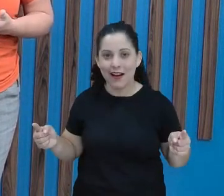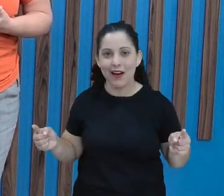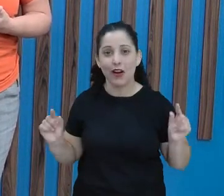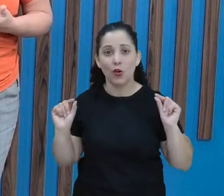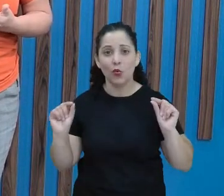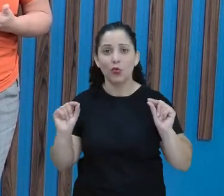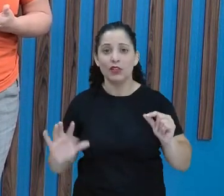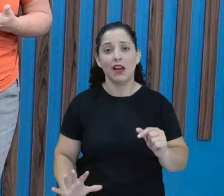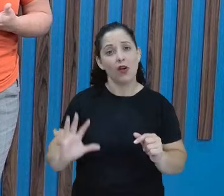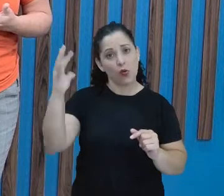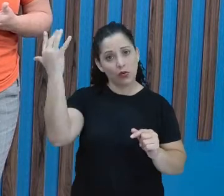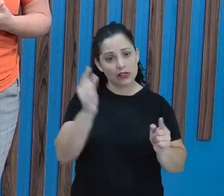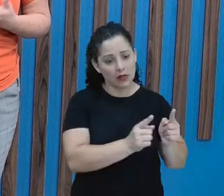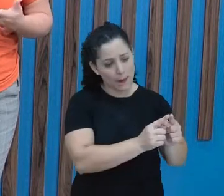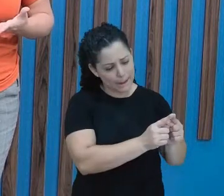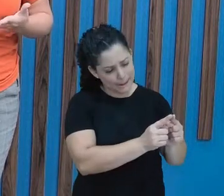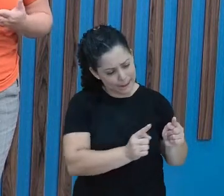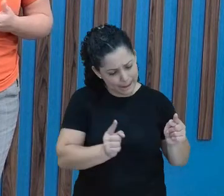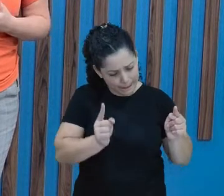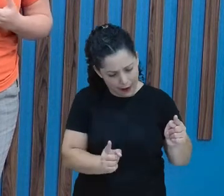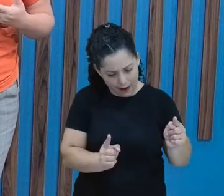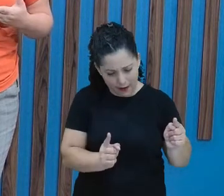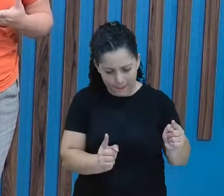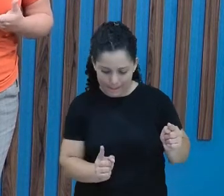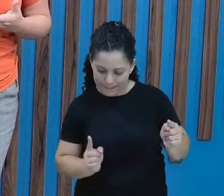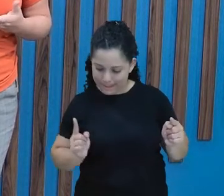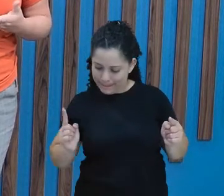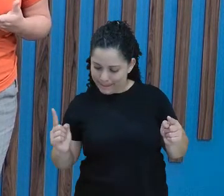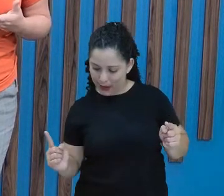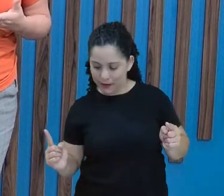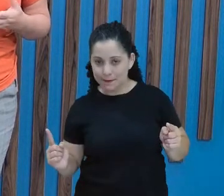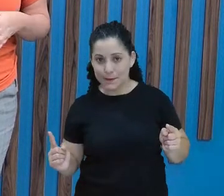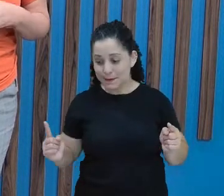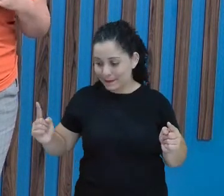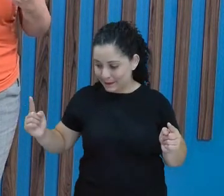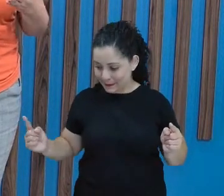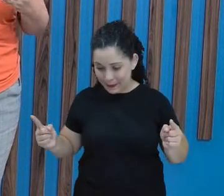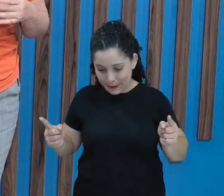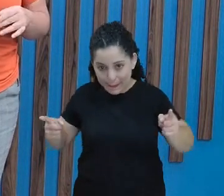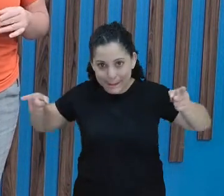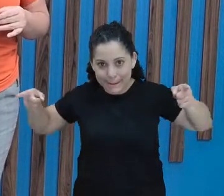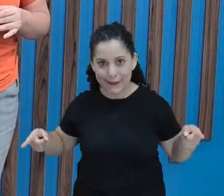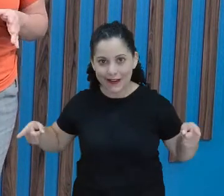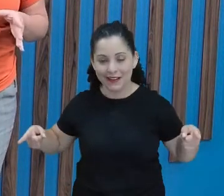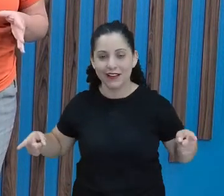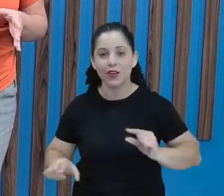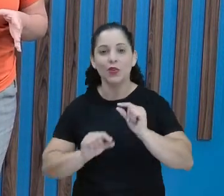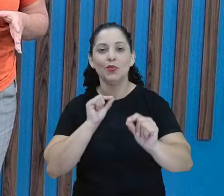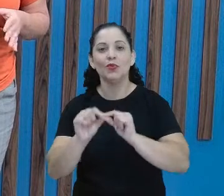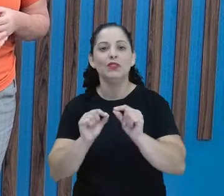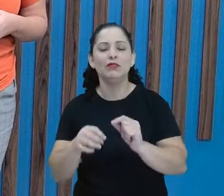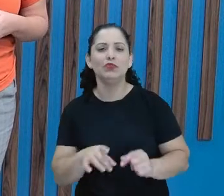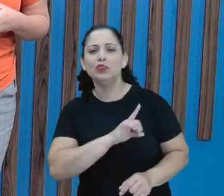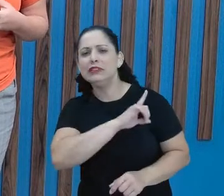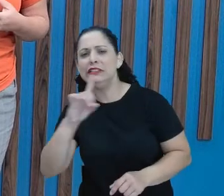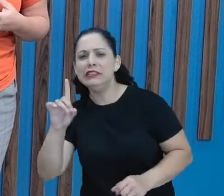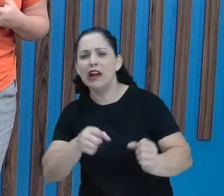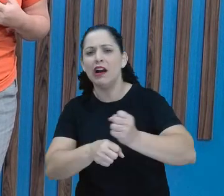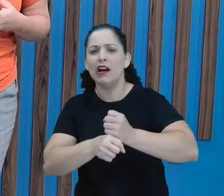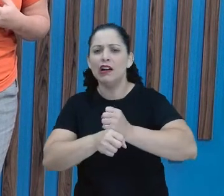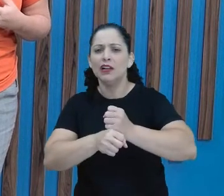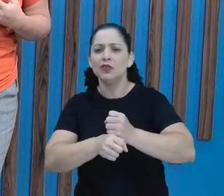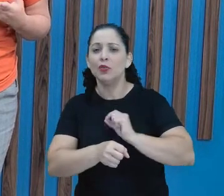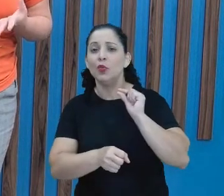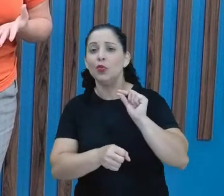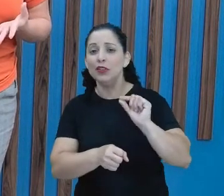fato ocorreu naquele momento, naquele ano, naquele momento, aquele dia da semana, porque o tempo a